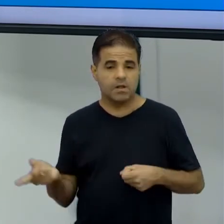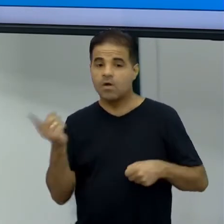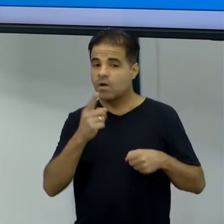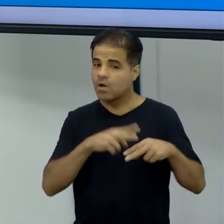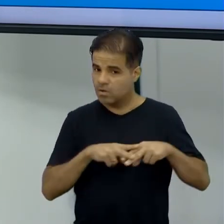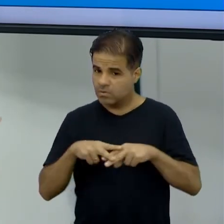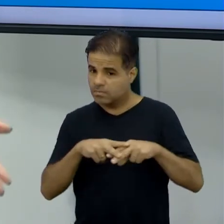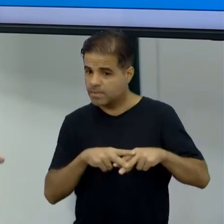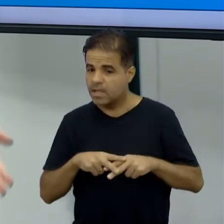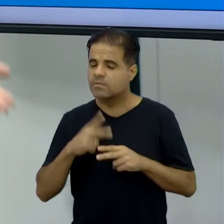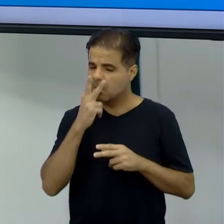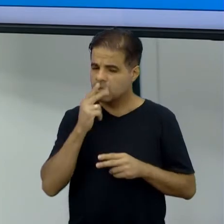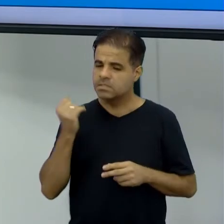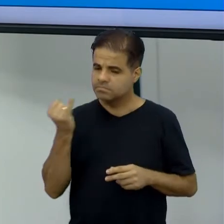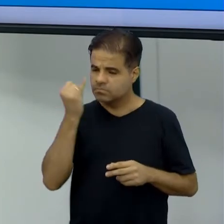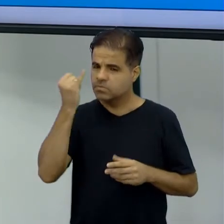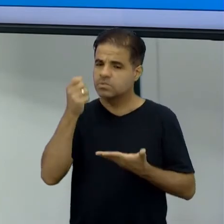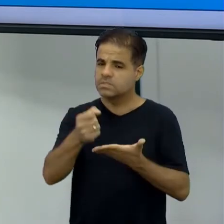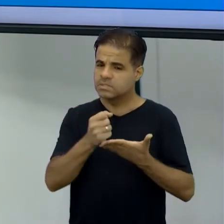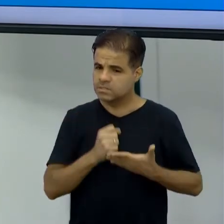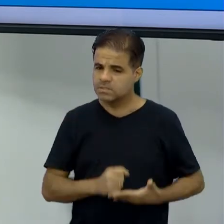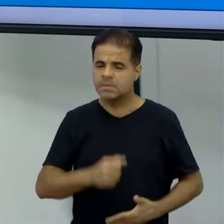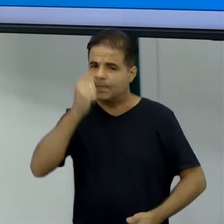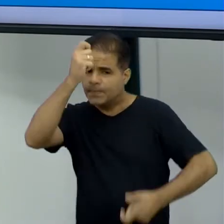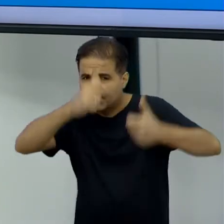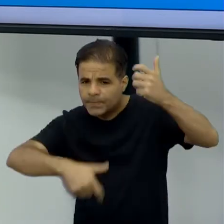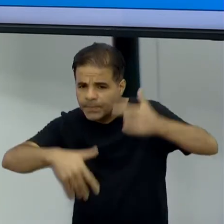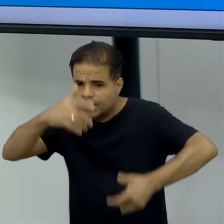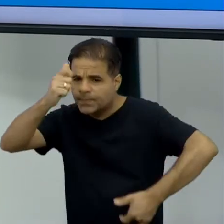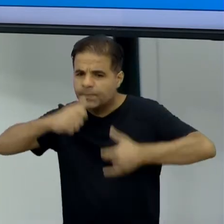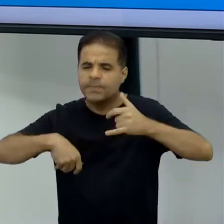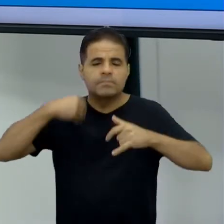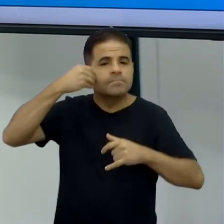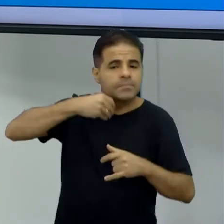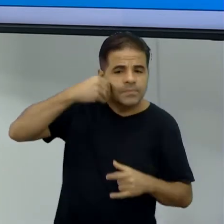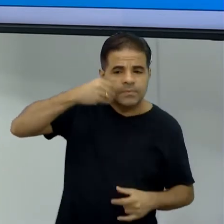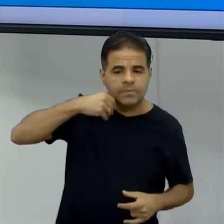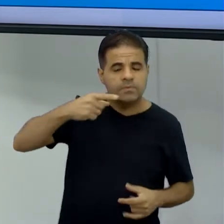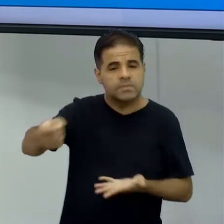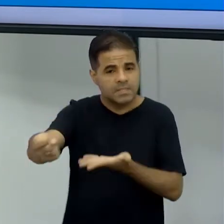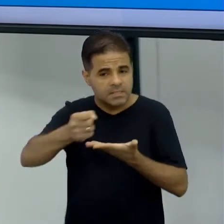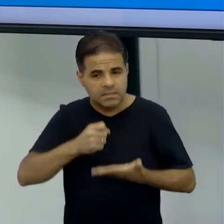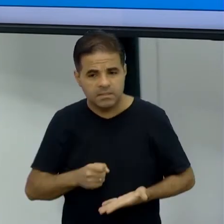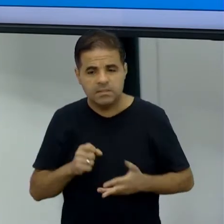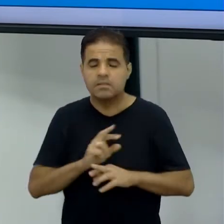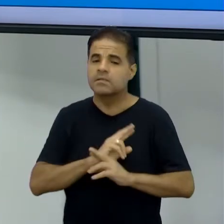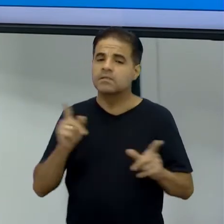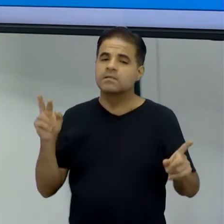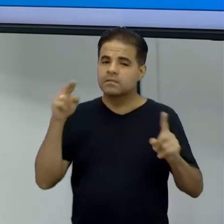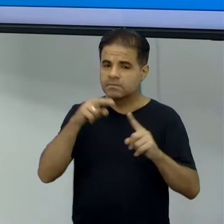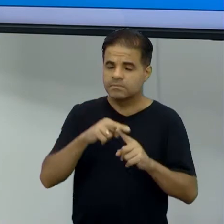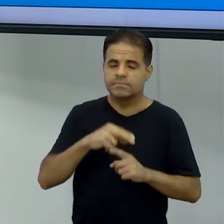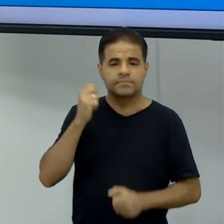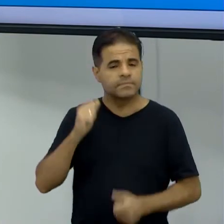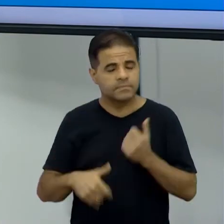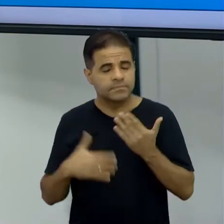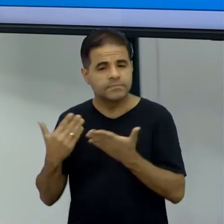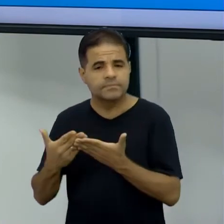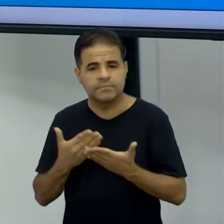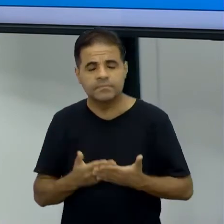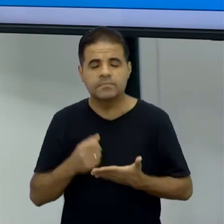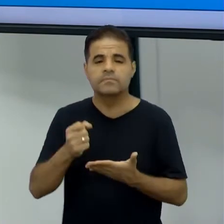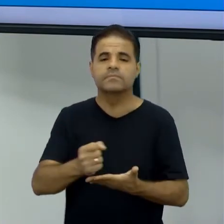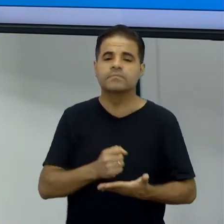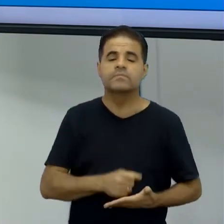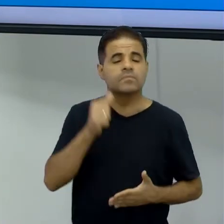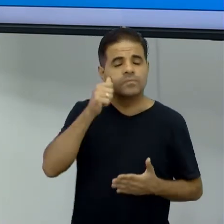eu achei importante trazer aqui para eles a experiência que você nos traria. Diferentemente, quando eu dei essa aula, eu trouxe